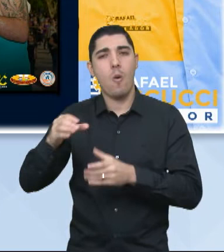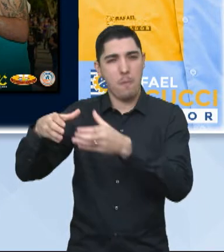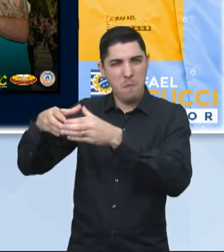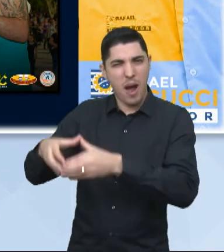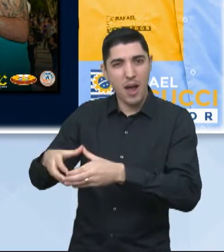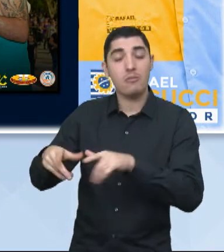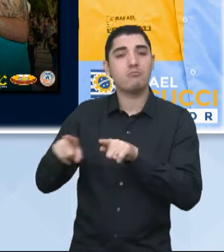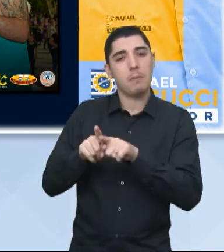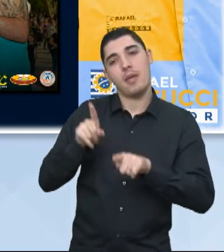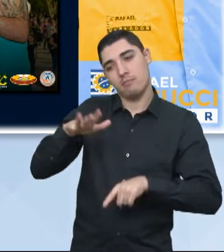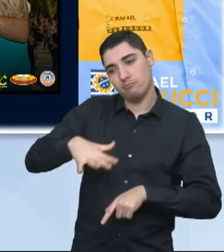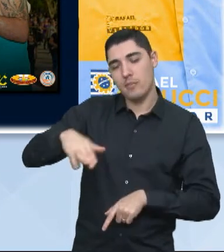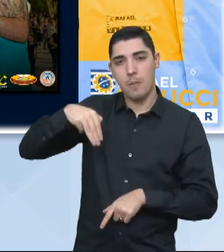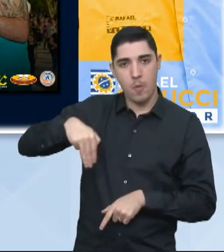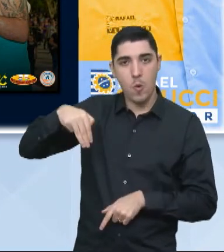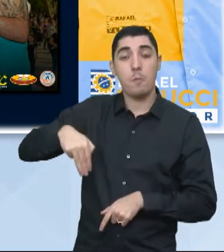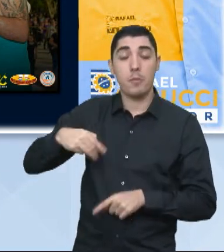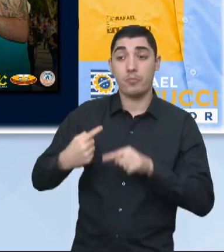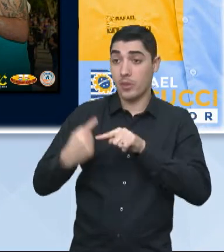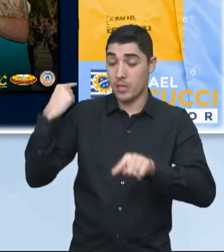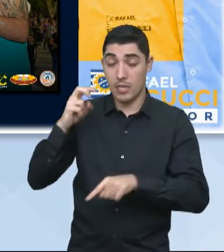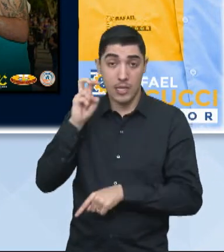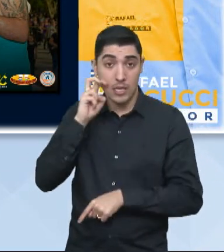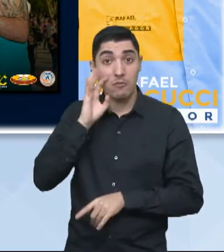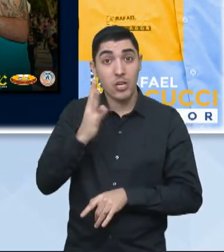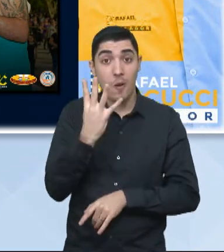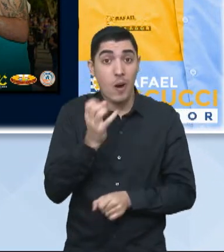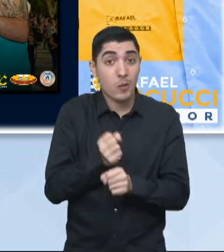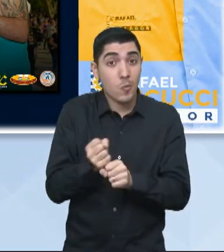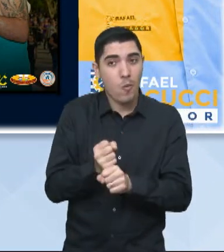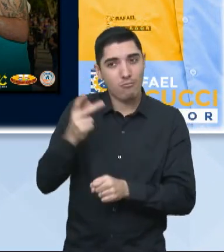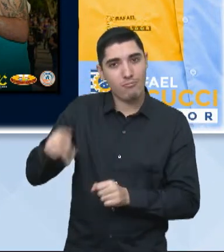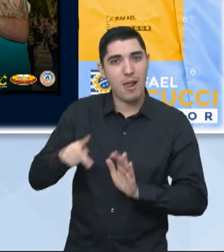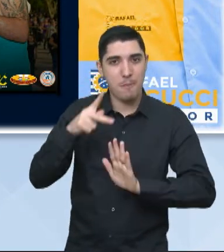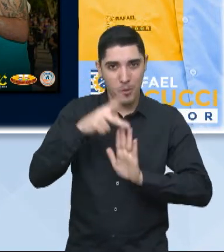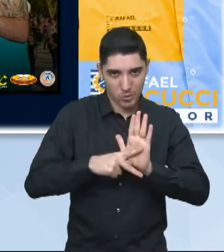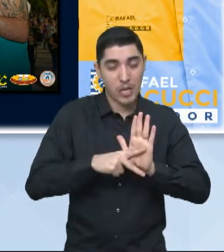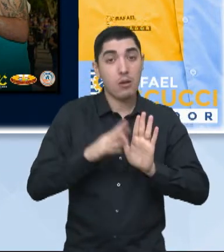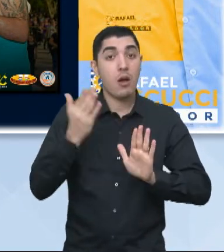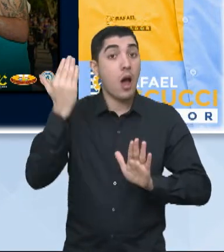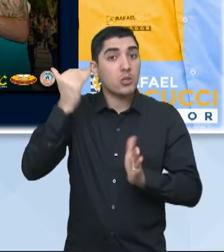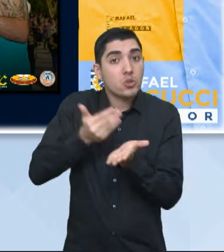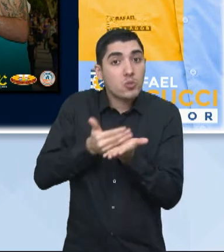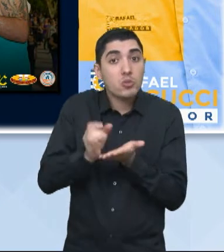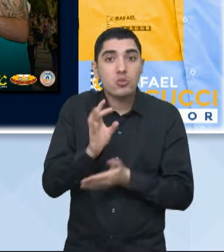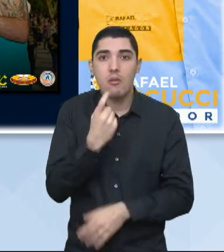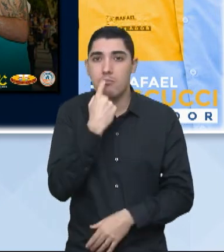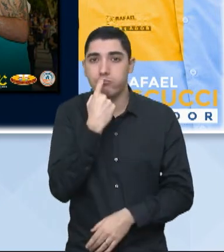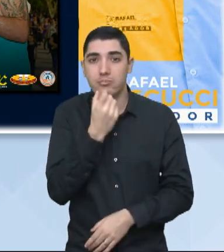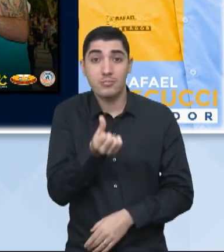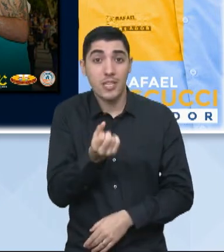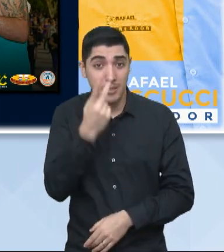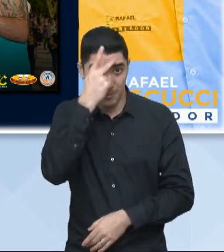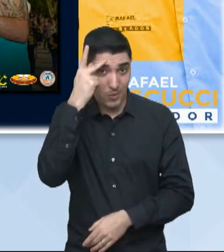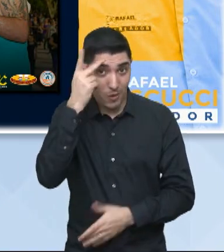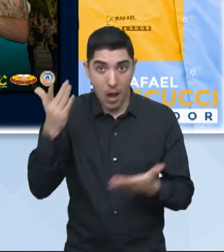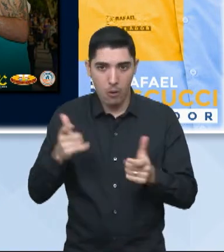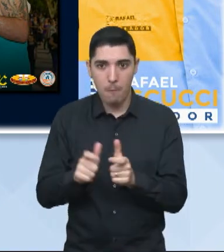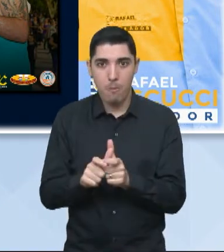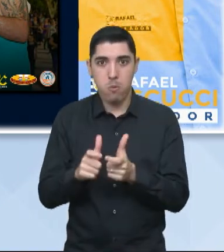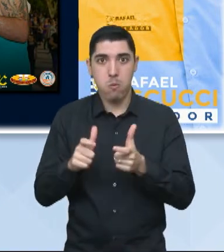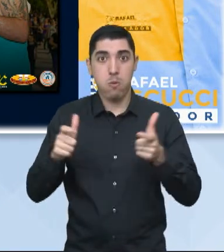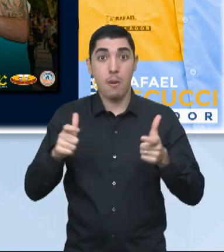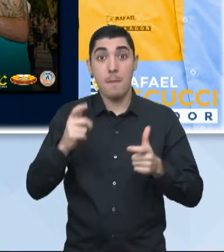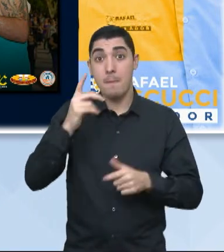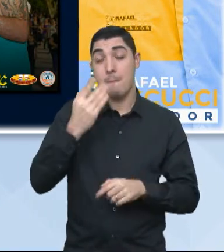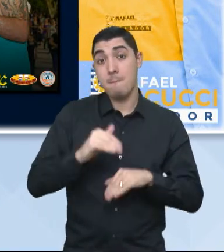Jardim Morumbi, e na última quinta-feira, 4 anos desse projeto, que começou com 6 pessoas e agora na última quinta-feira mais